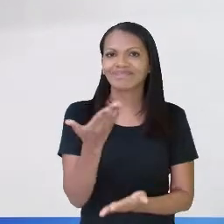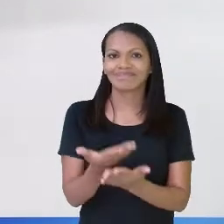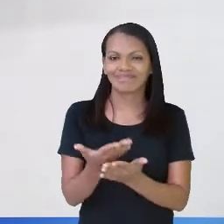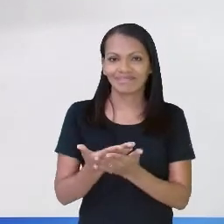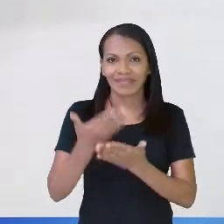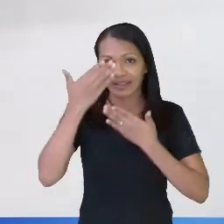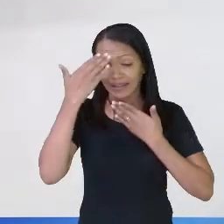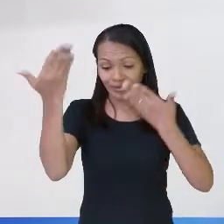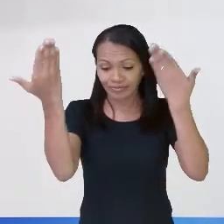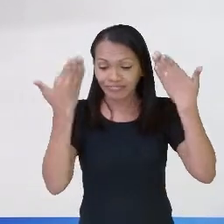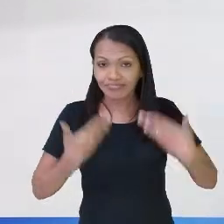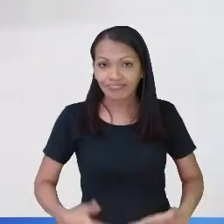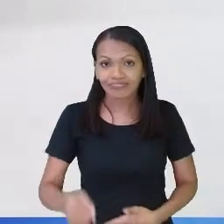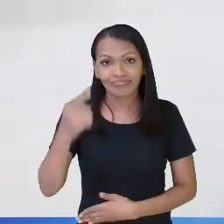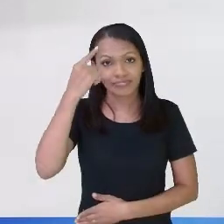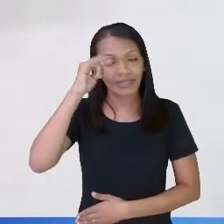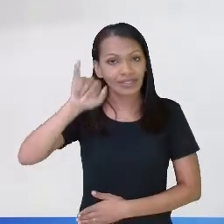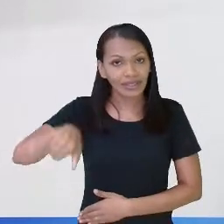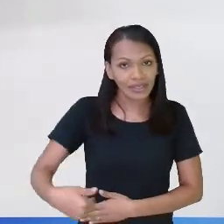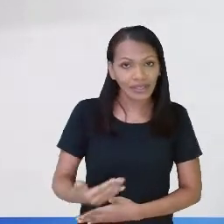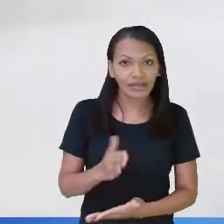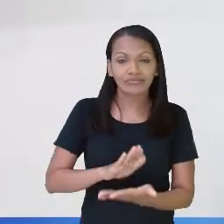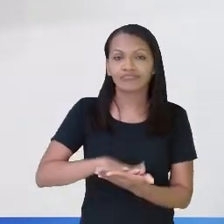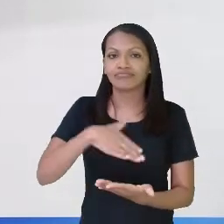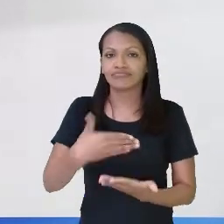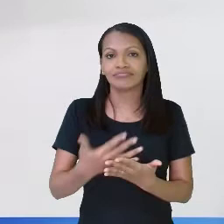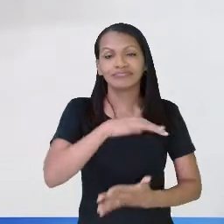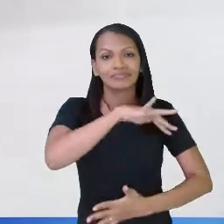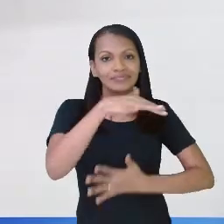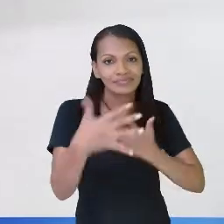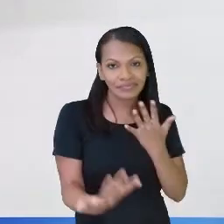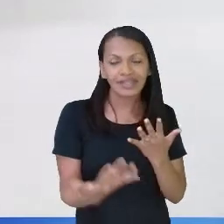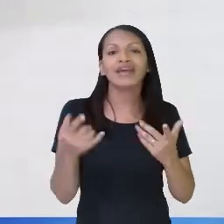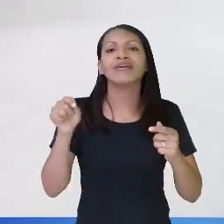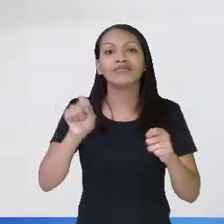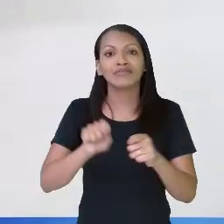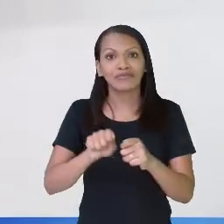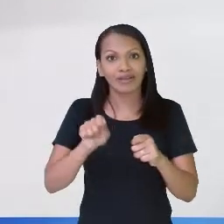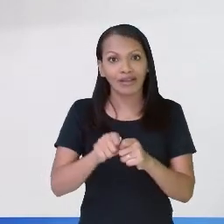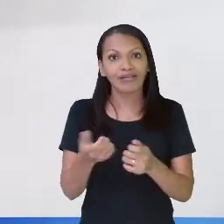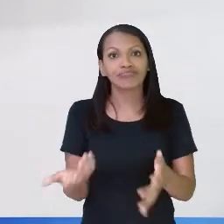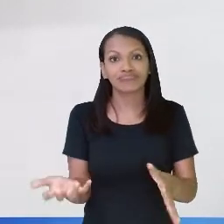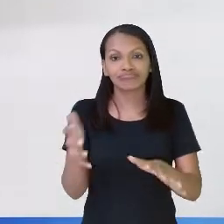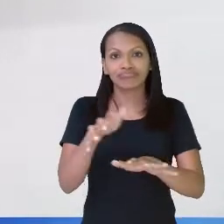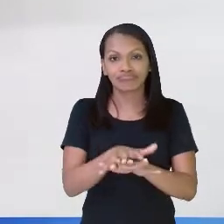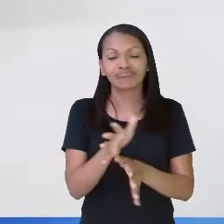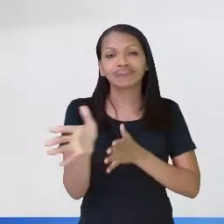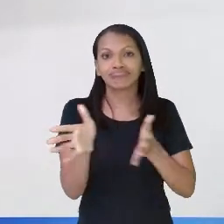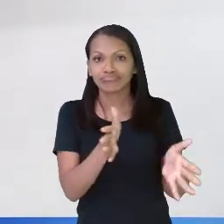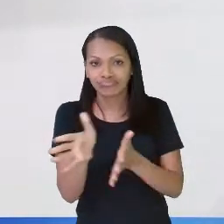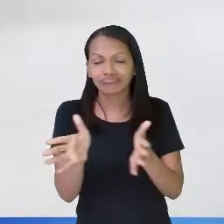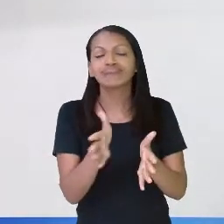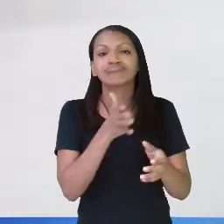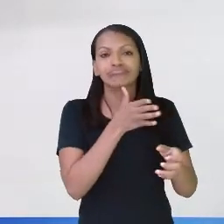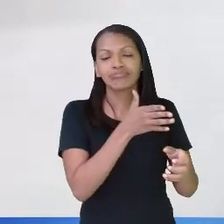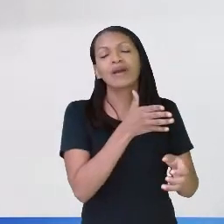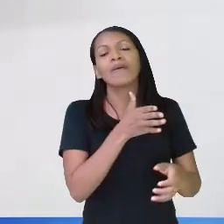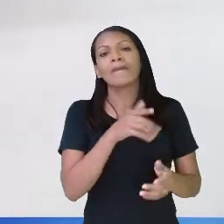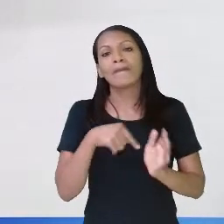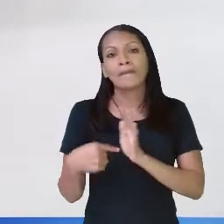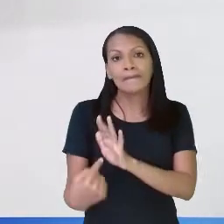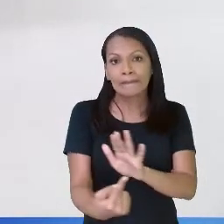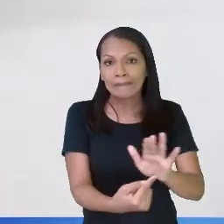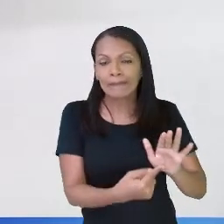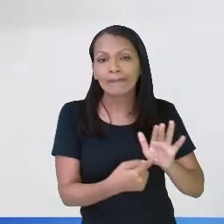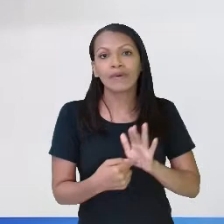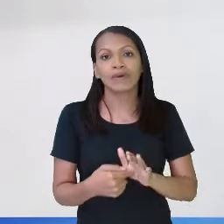agradecer a Jéssica, que está aqui interpretando Libras, fazendo com que essa aula possa alcançar cada vez mais